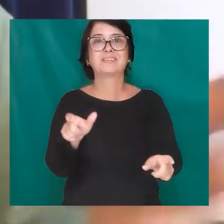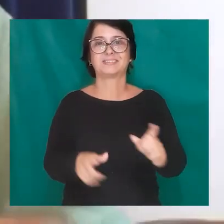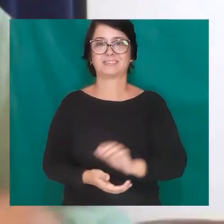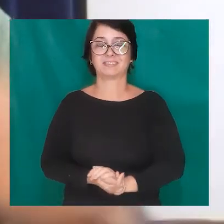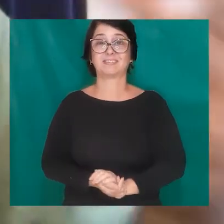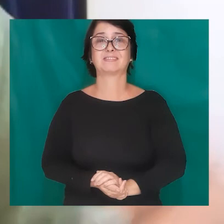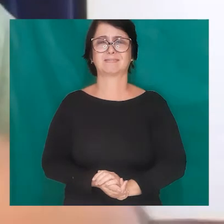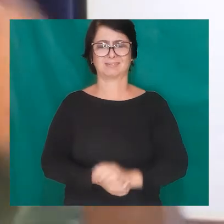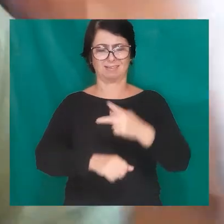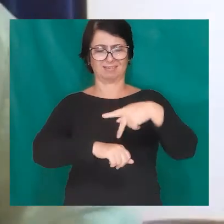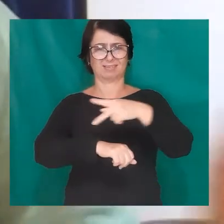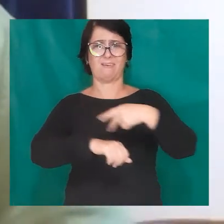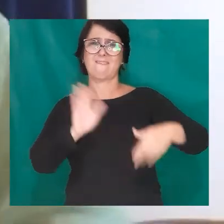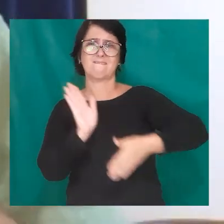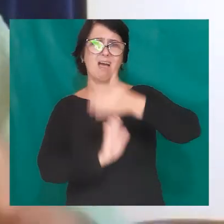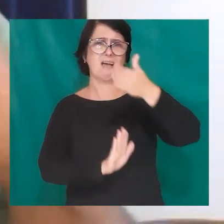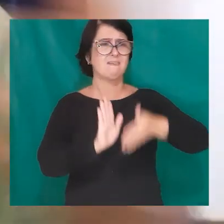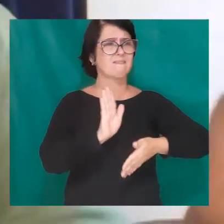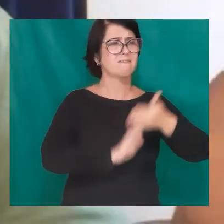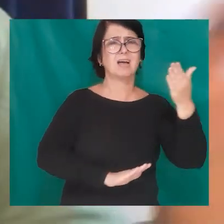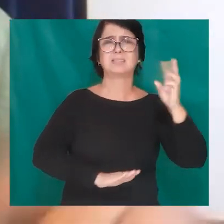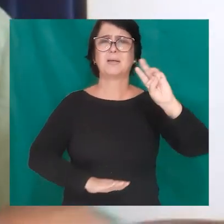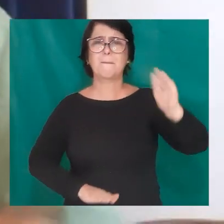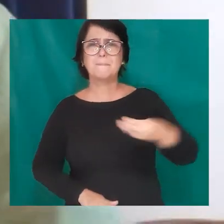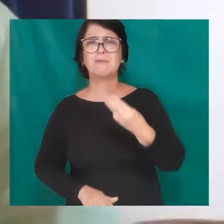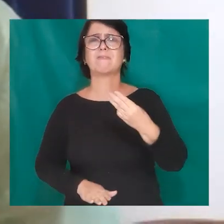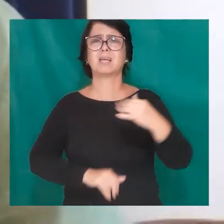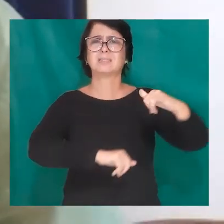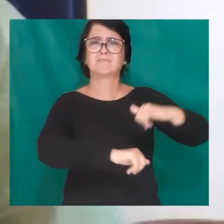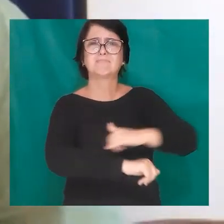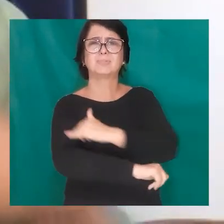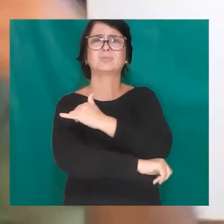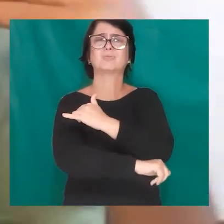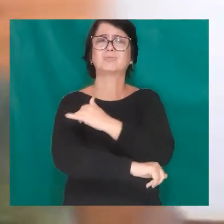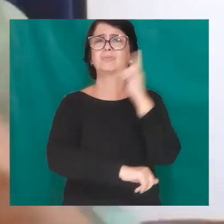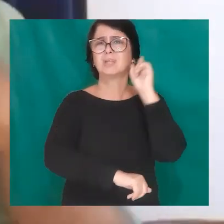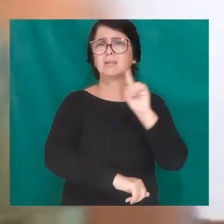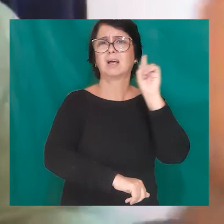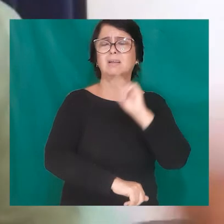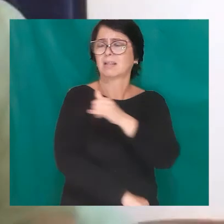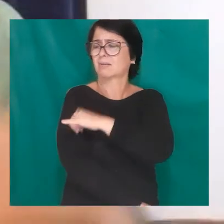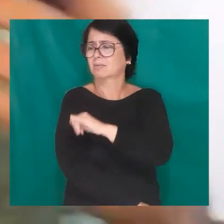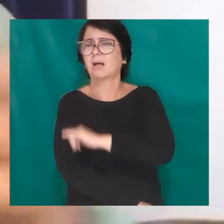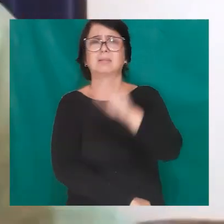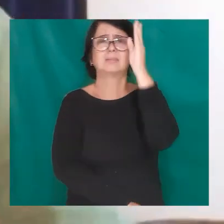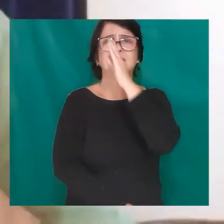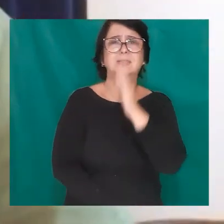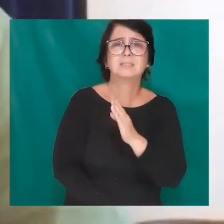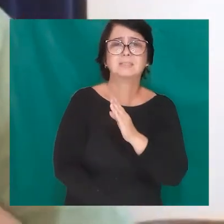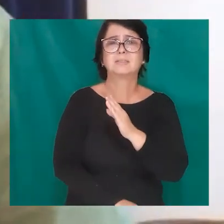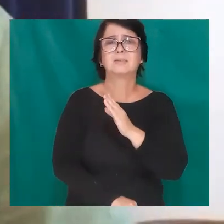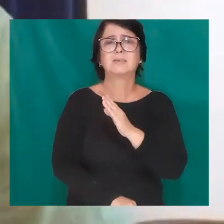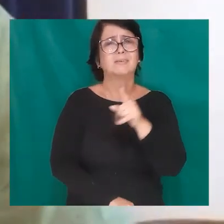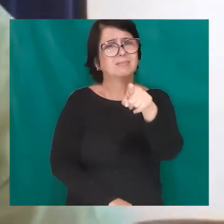carreira internacional, viaja pra caramba, já encontrei mil vezes no aeroporto, o Antônio está nos Estados Unidos, está no Rio de Janeiro, está no Brasil,